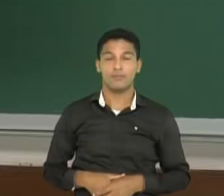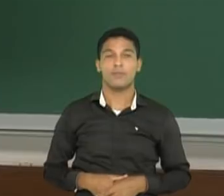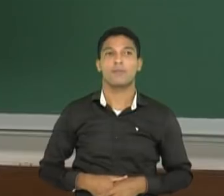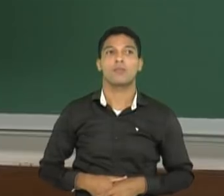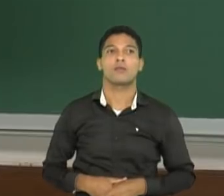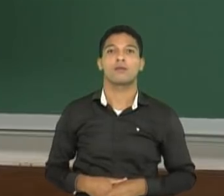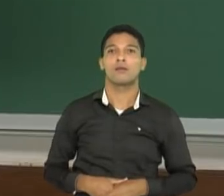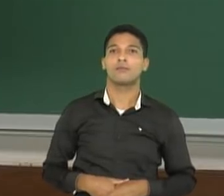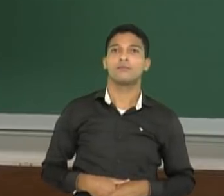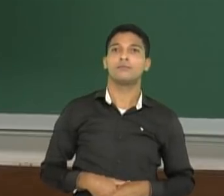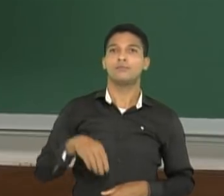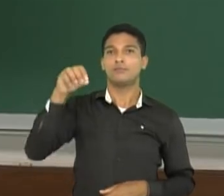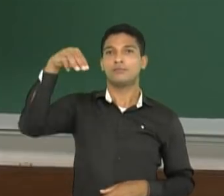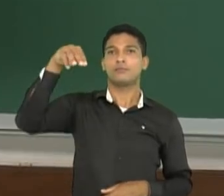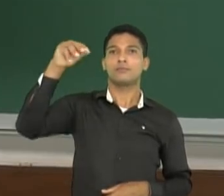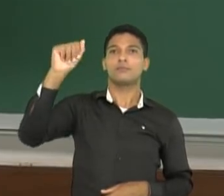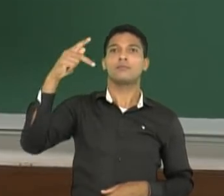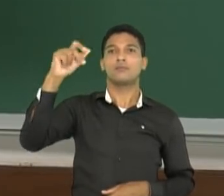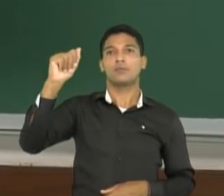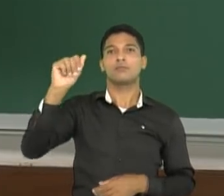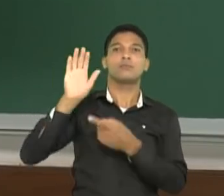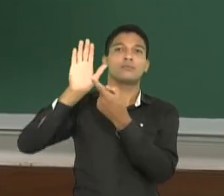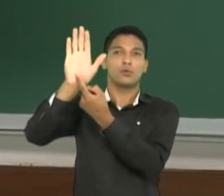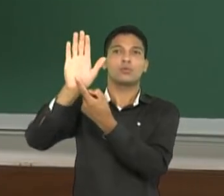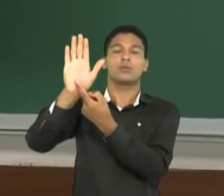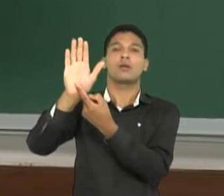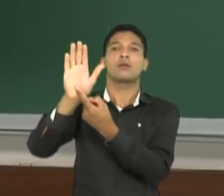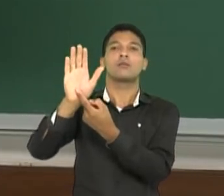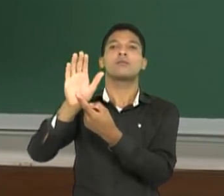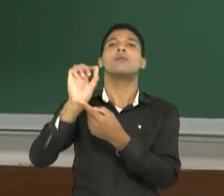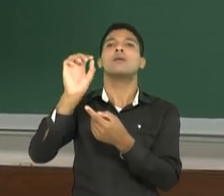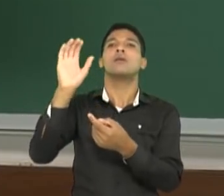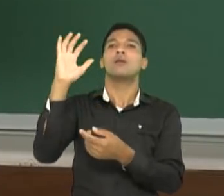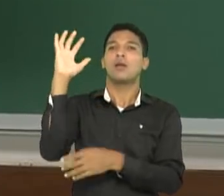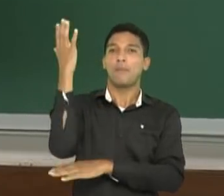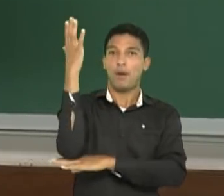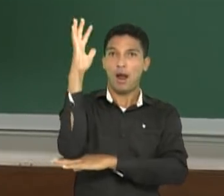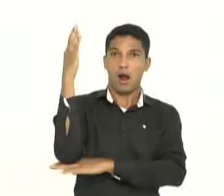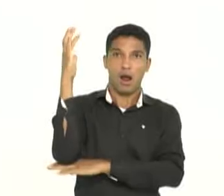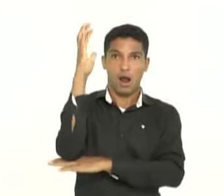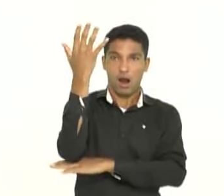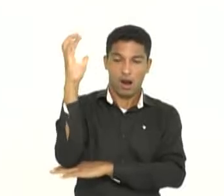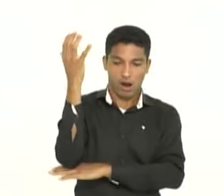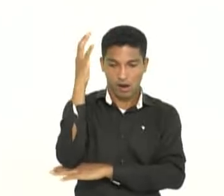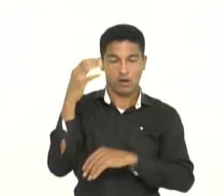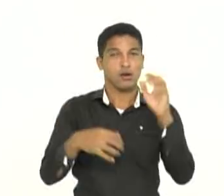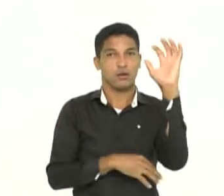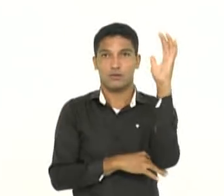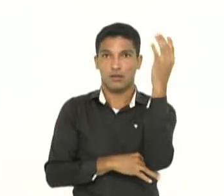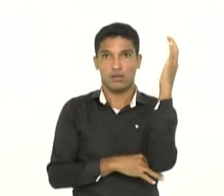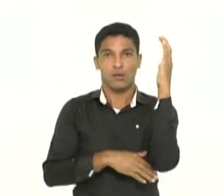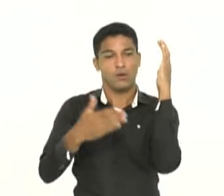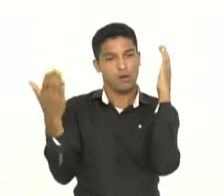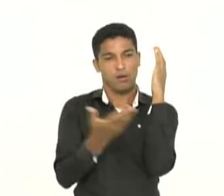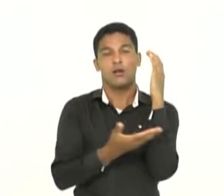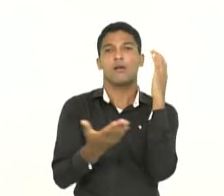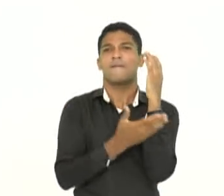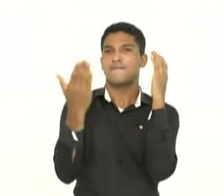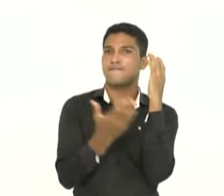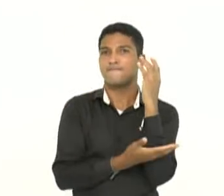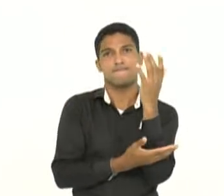ter um mapa aqui que vai mostrar para nós essa ideia do desmatamento. Se vocês observarem, olha, ele vai se ampliando ali